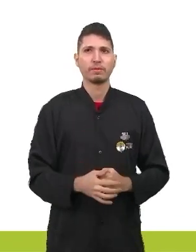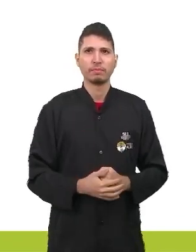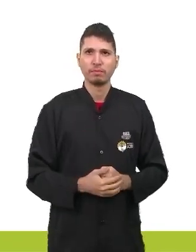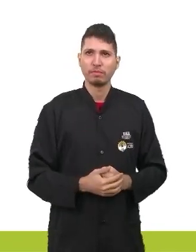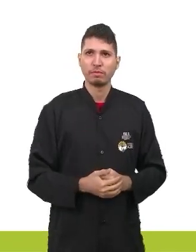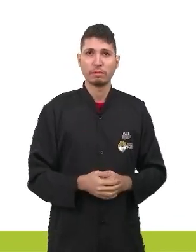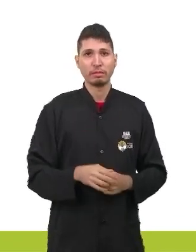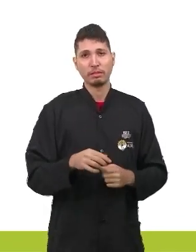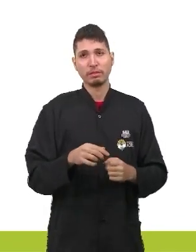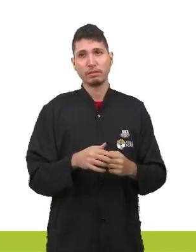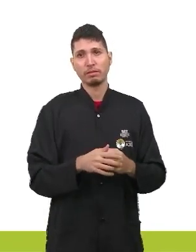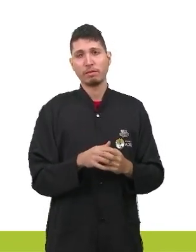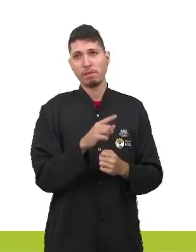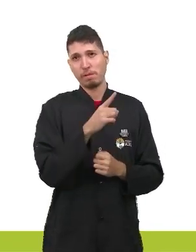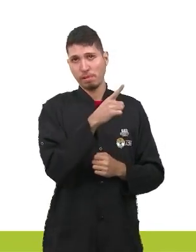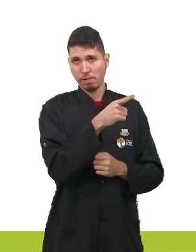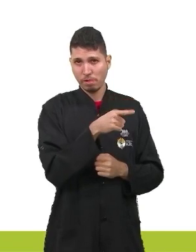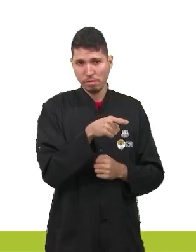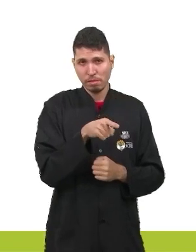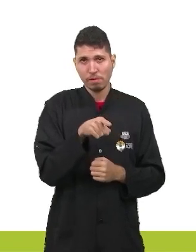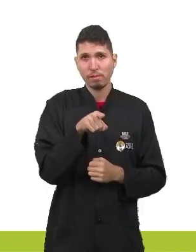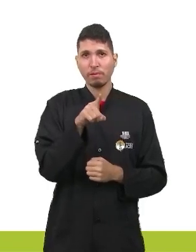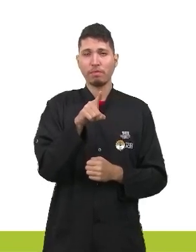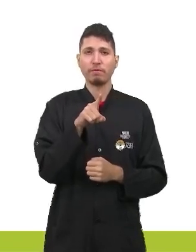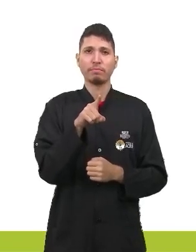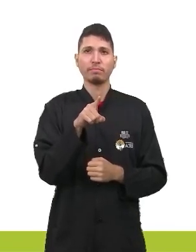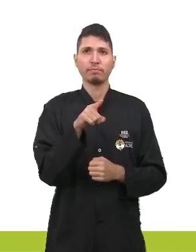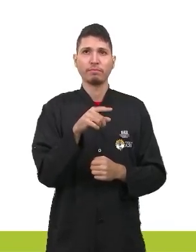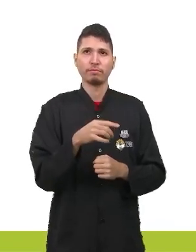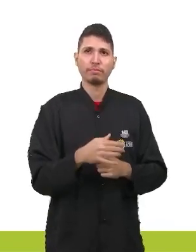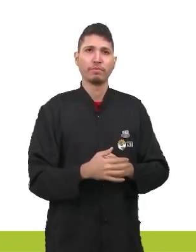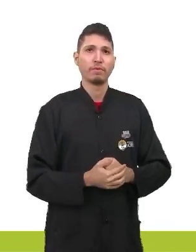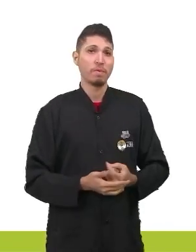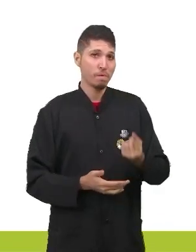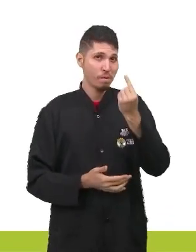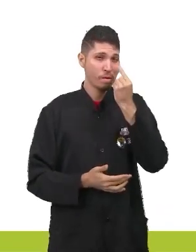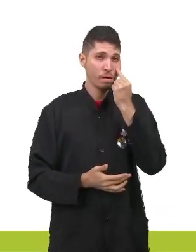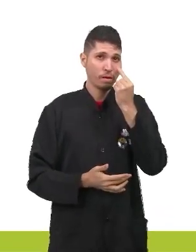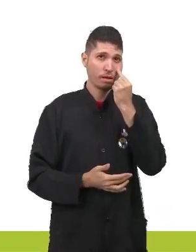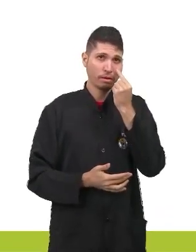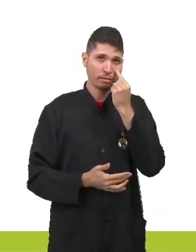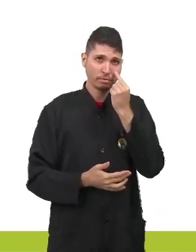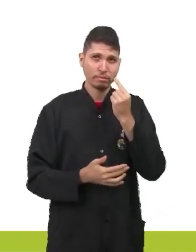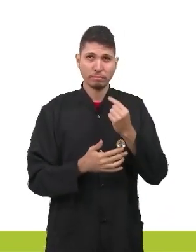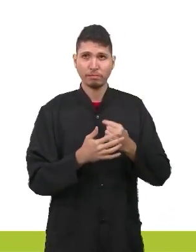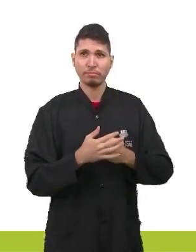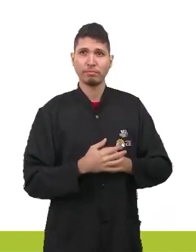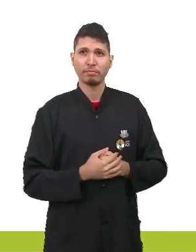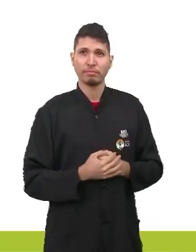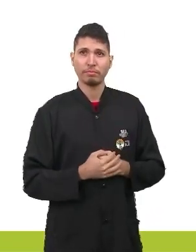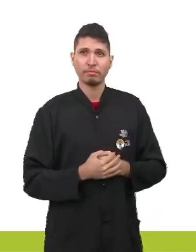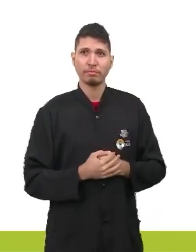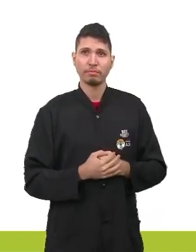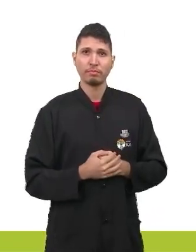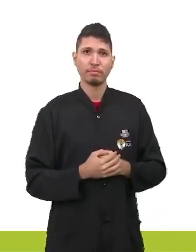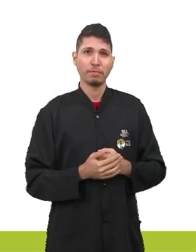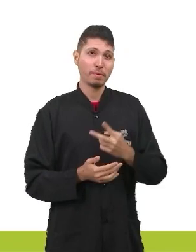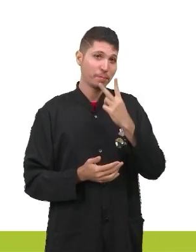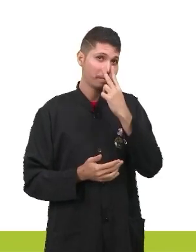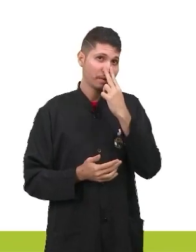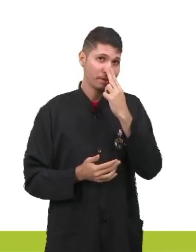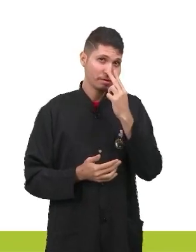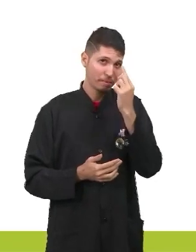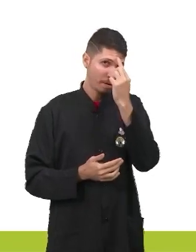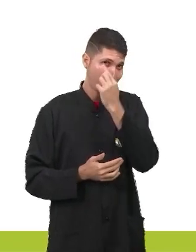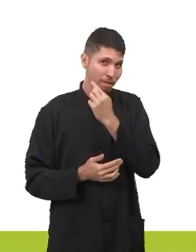concavidade voltada para cima, ela vai admitir, olha só que legal, gente, ela vai admitir a ideia, ó, de um pequeno emojizinho aqui, tá